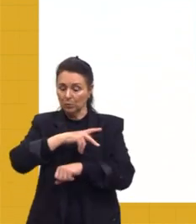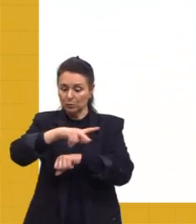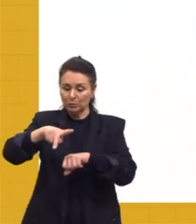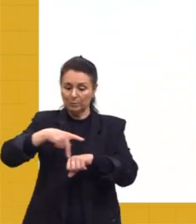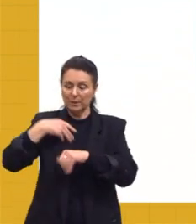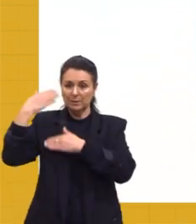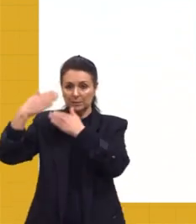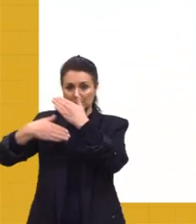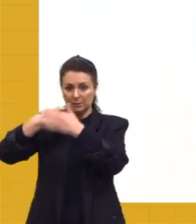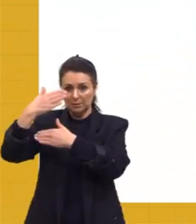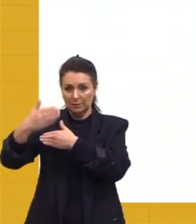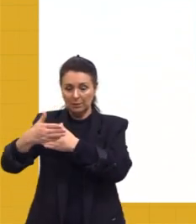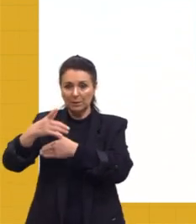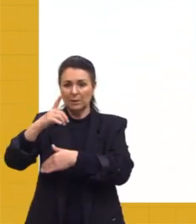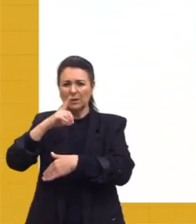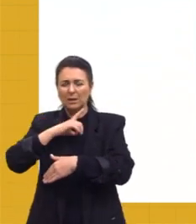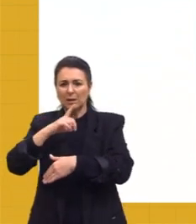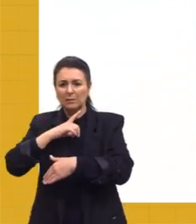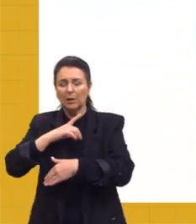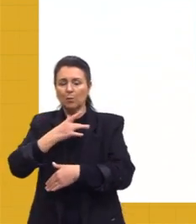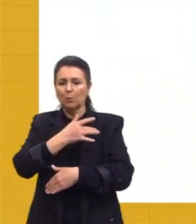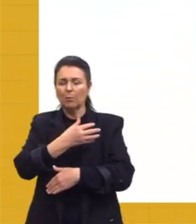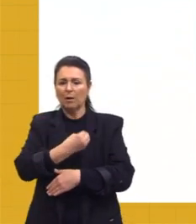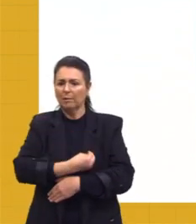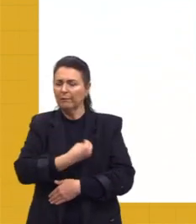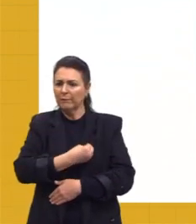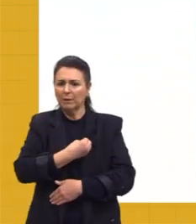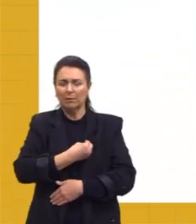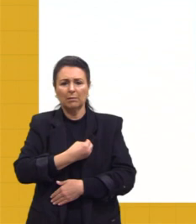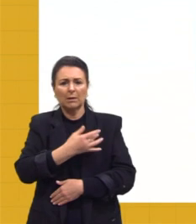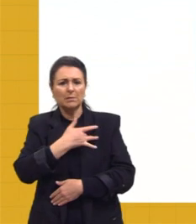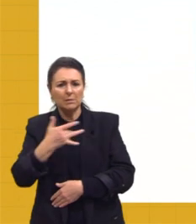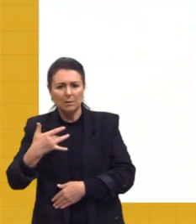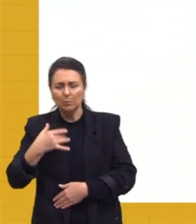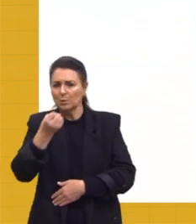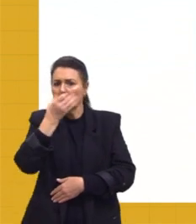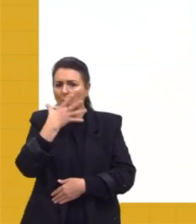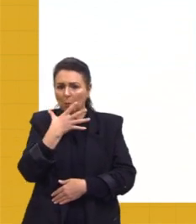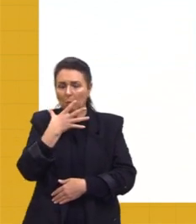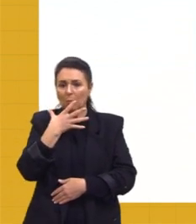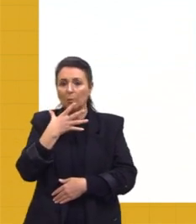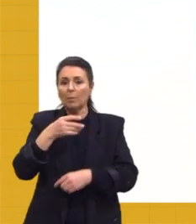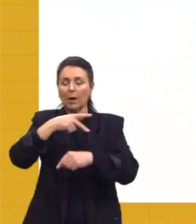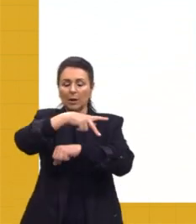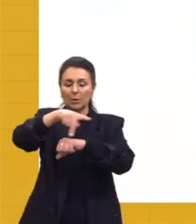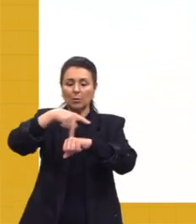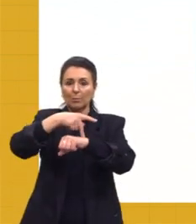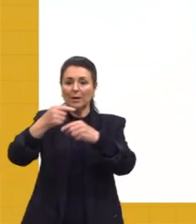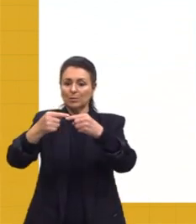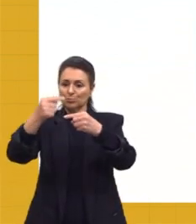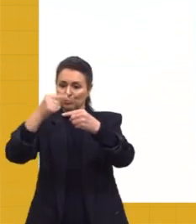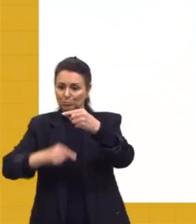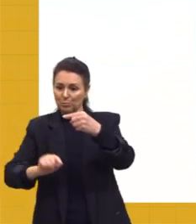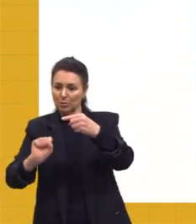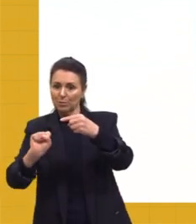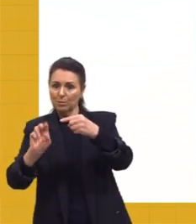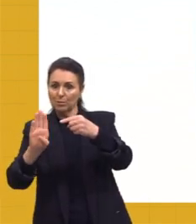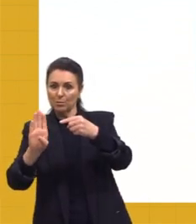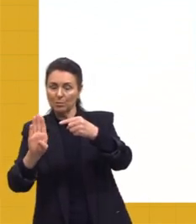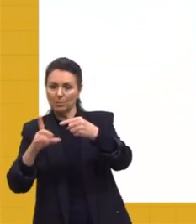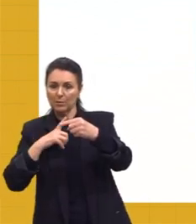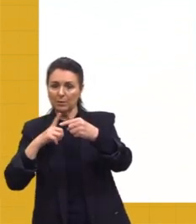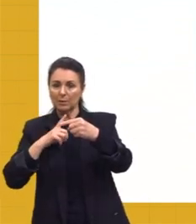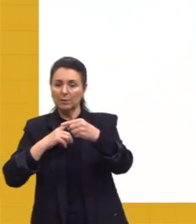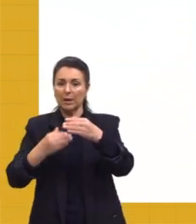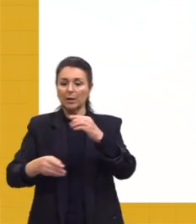então desfruta de uma existência livre saudável né aquela coisa toda e um país subdesenvolvido né aquele que nós temos um